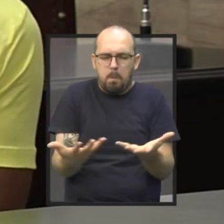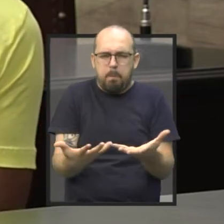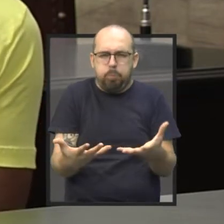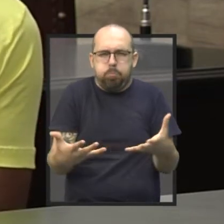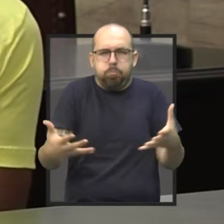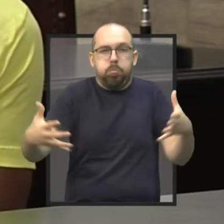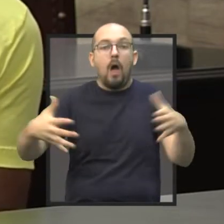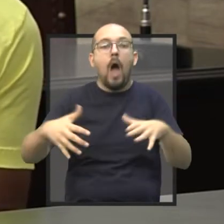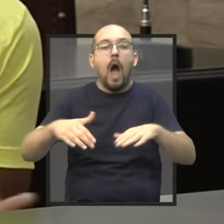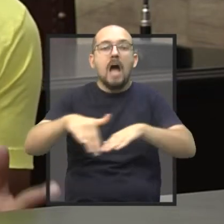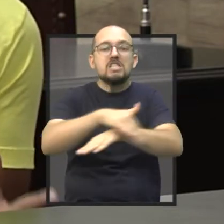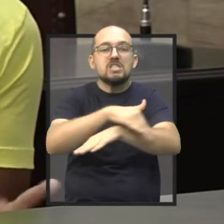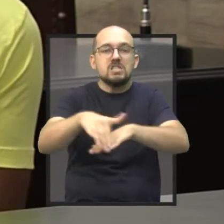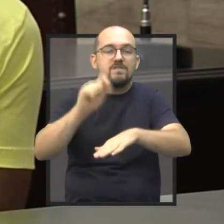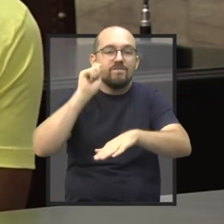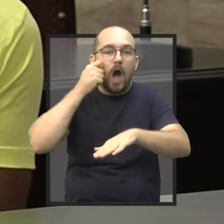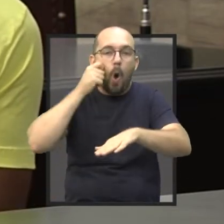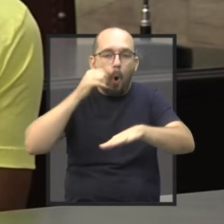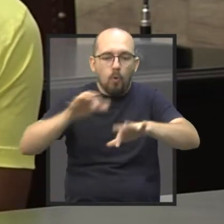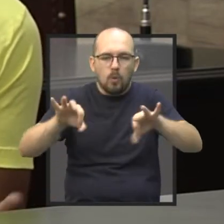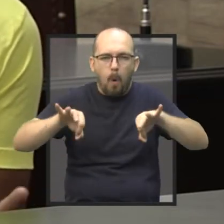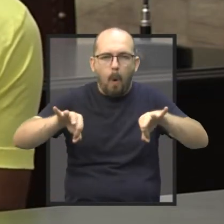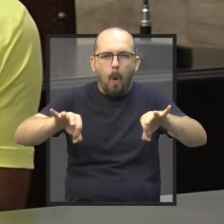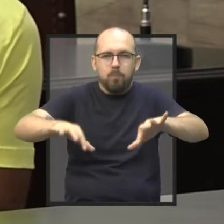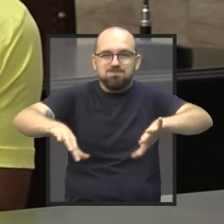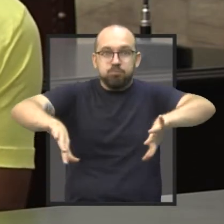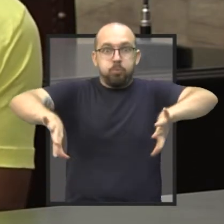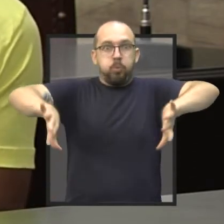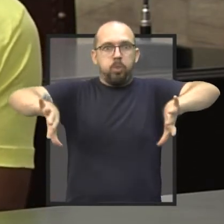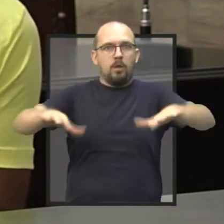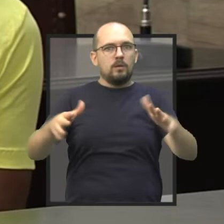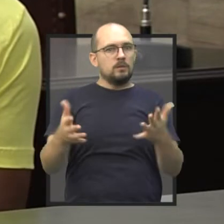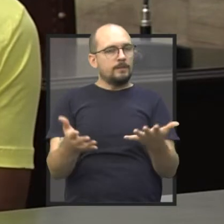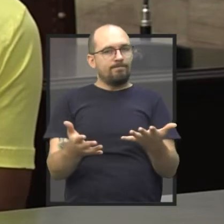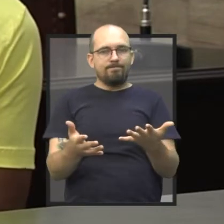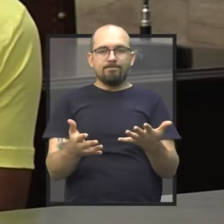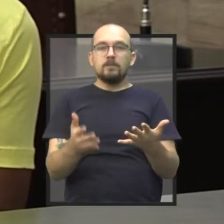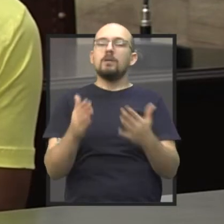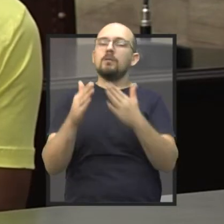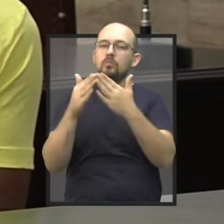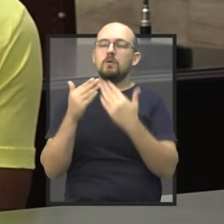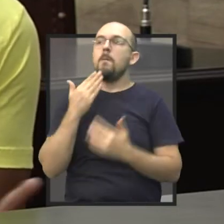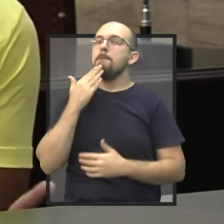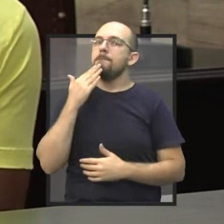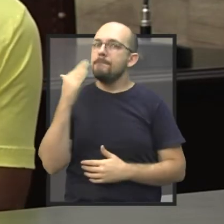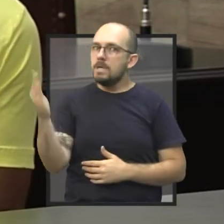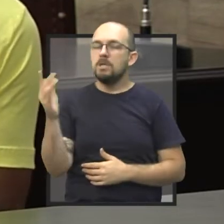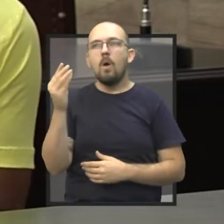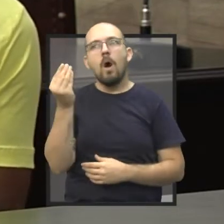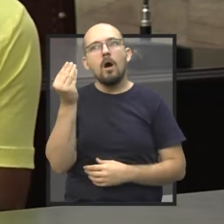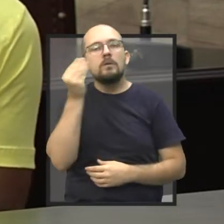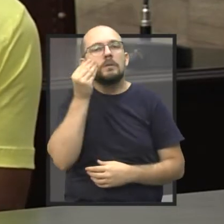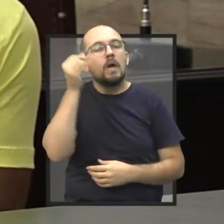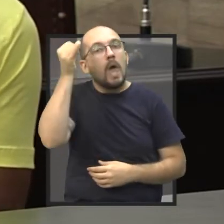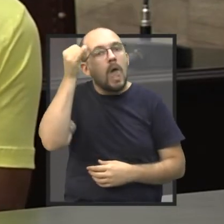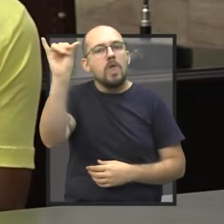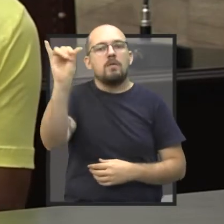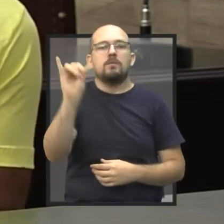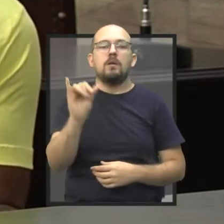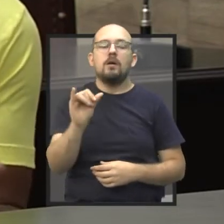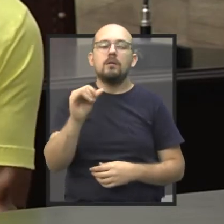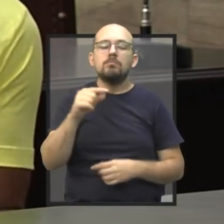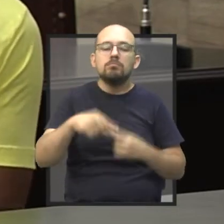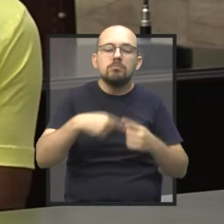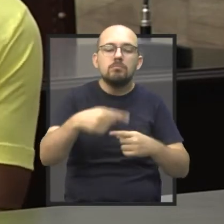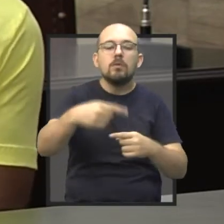que consertar. Mas, então, por isso que a gente está pedindo essa prevenção, que se eles fazerem essa prevenção, teria e pode evitar bastante